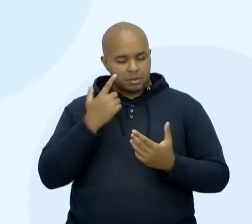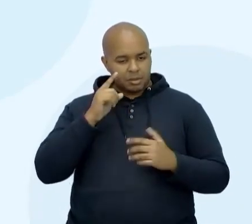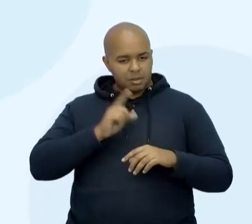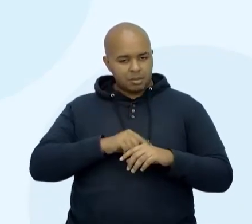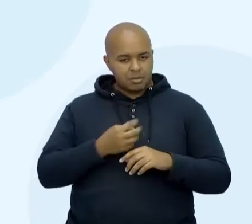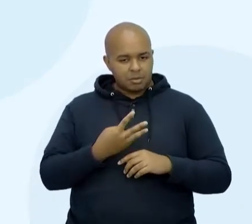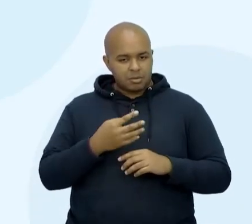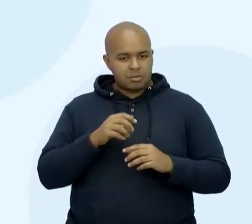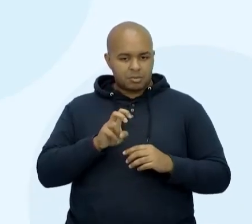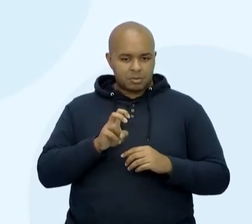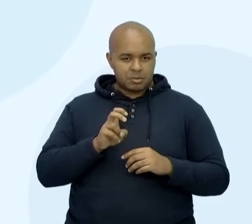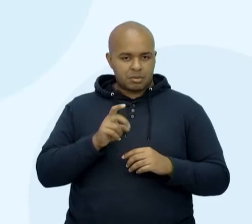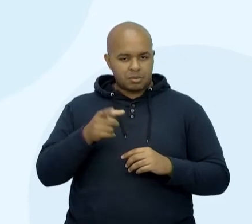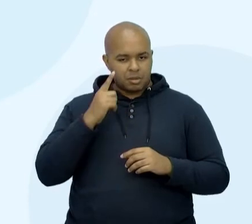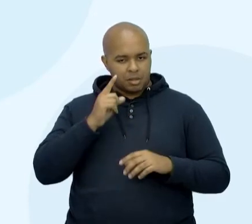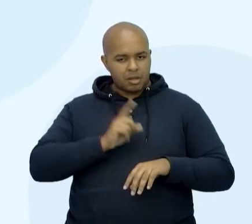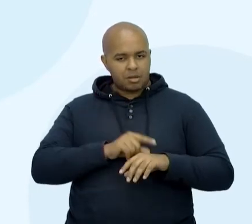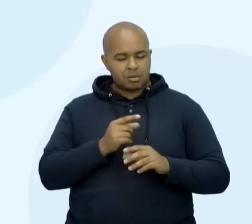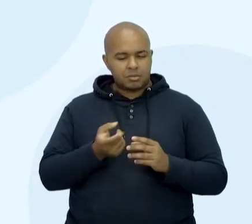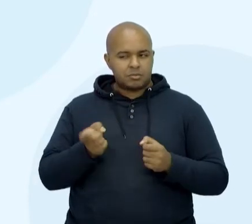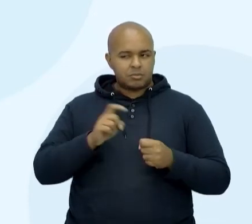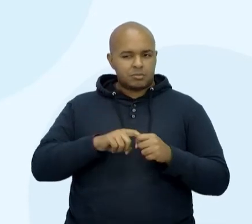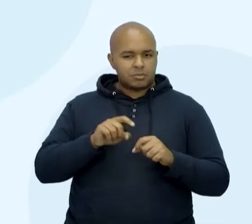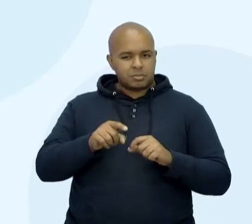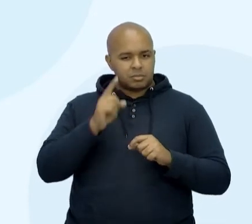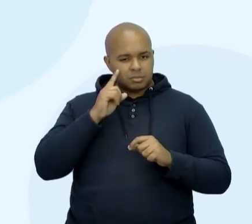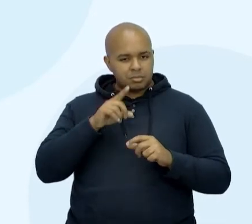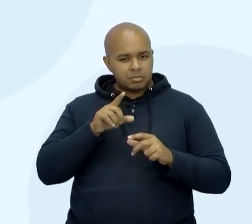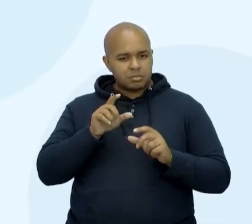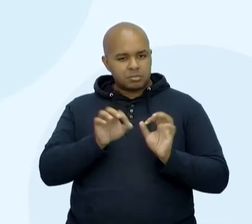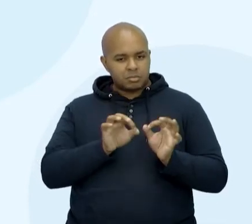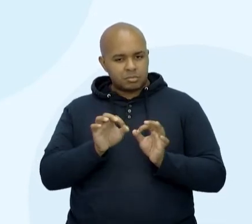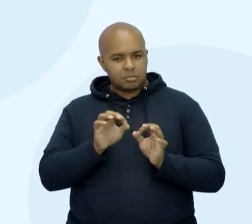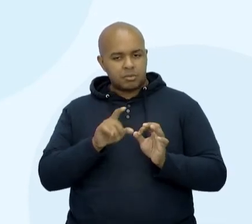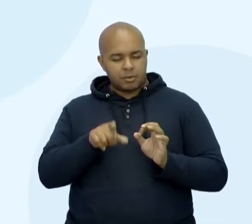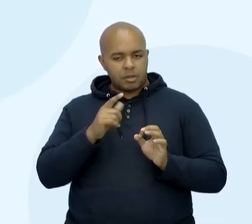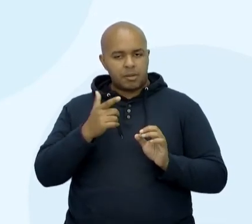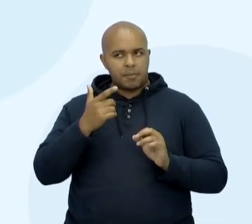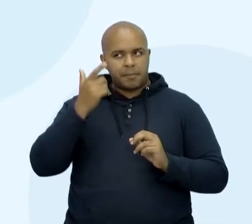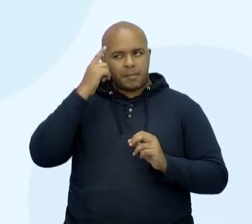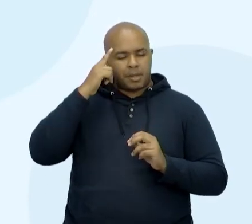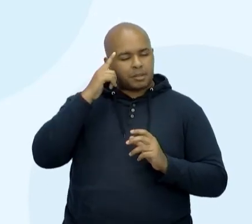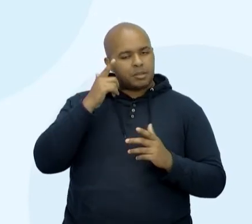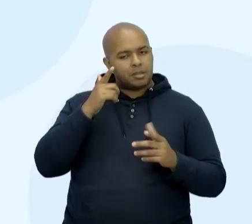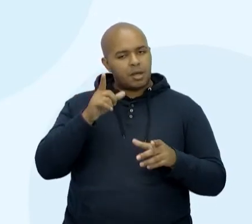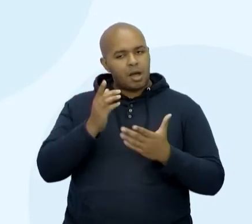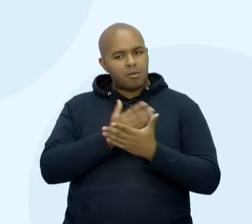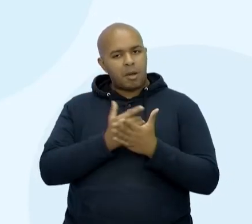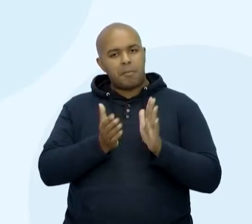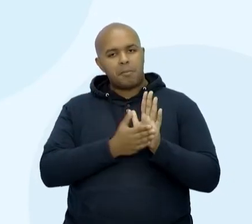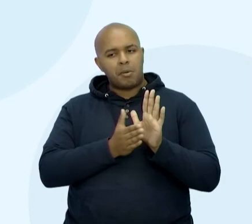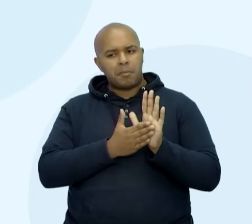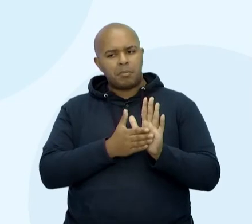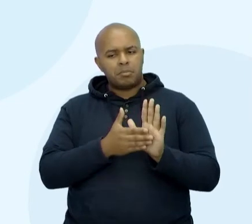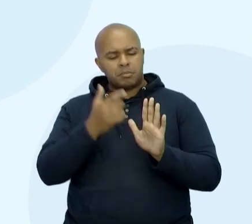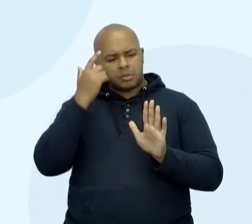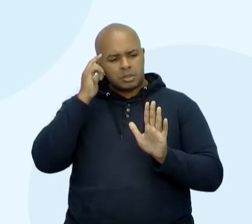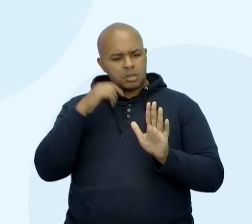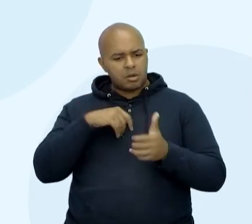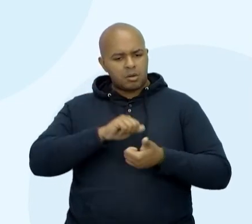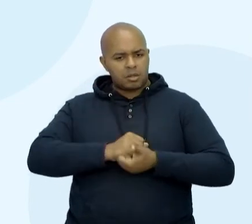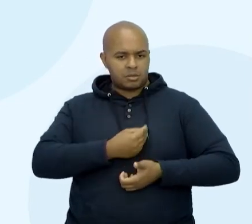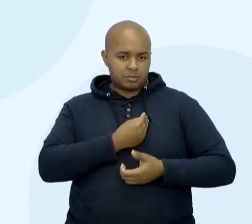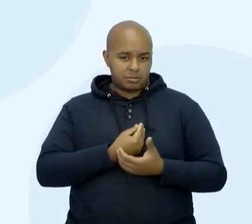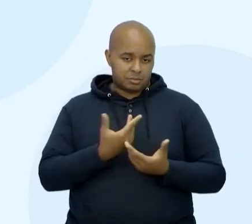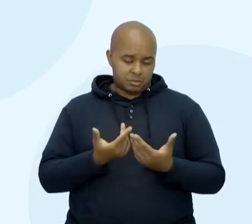Momento 4 e momento 5 é momento de retomada de hipóteses e que vocês pensem aí em uma proposta aí visando a qualidade